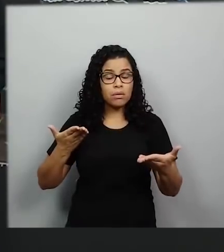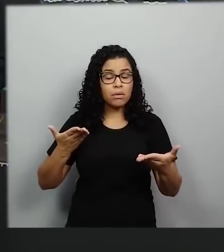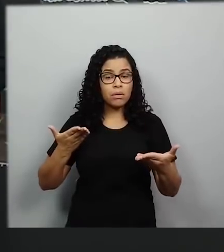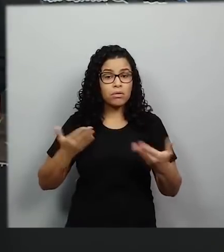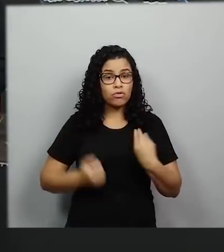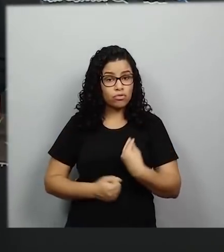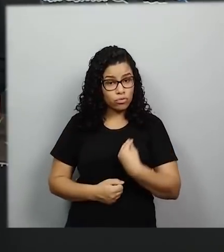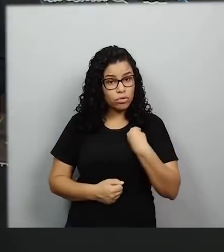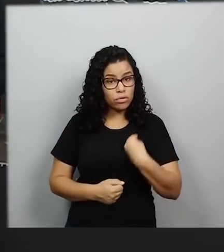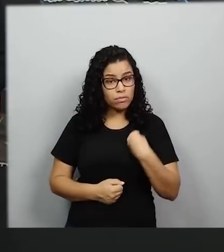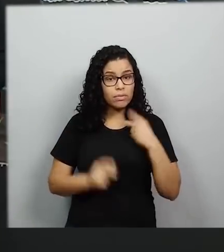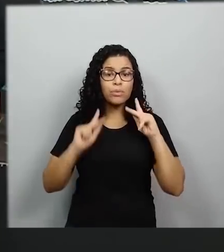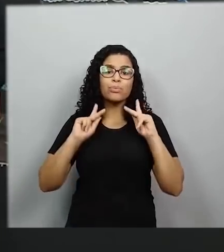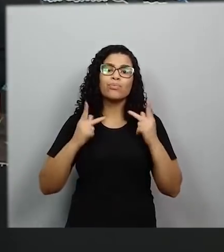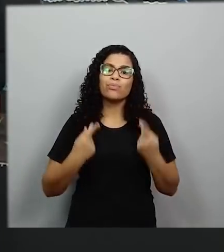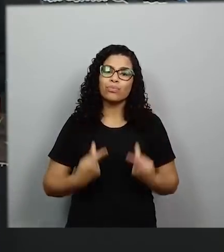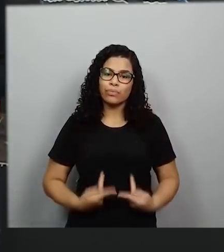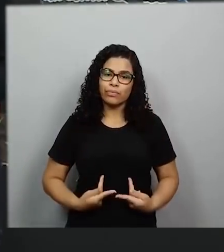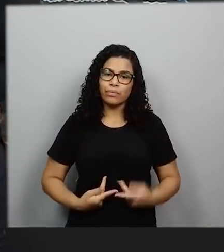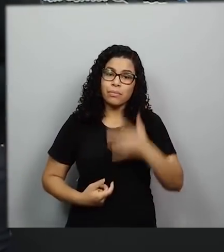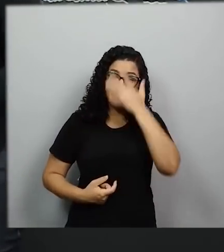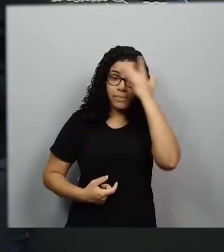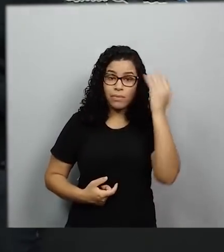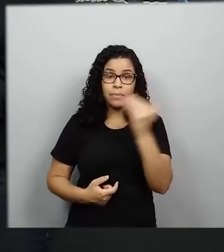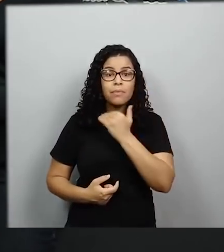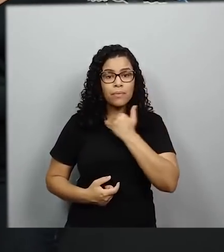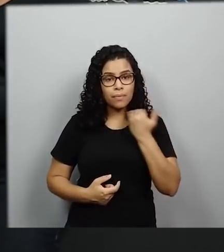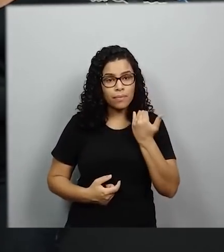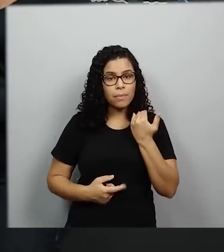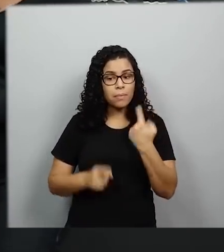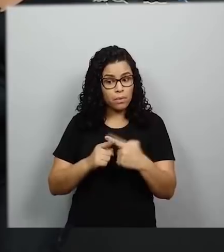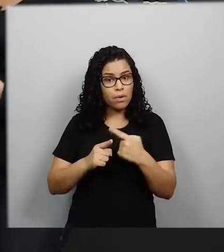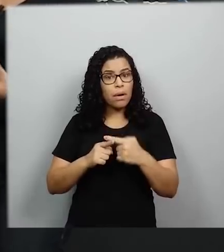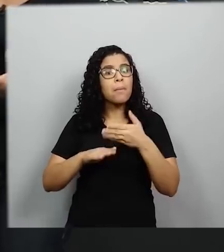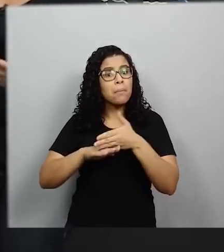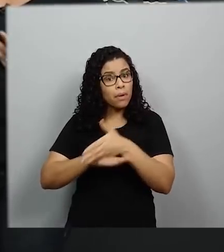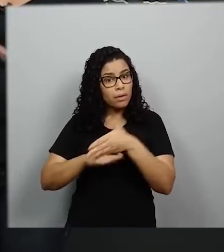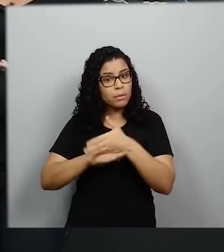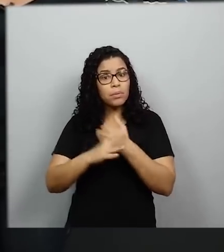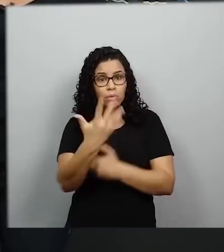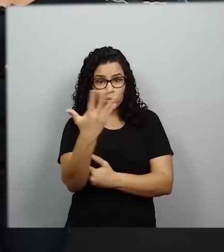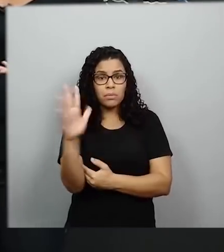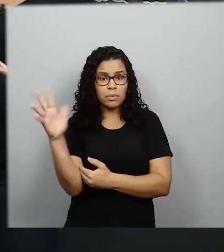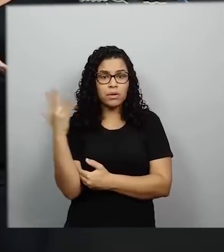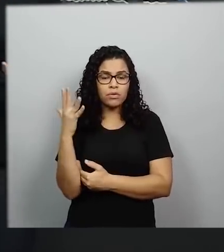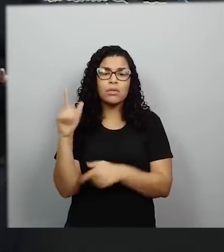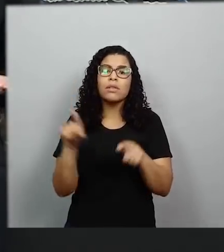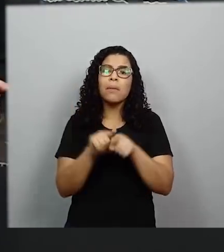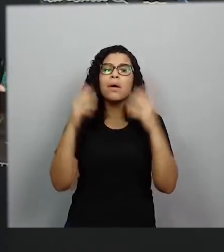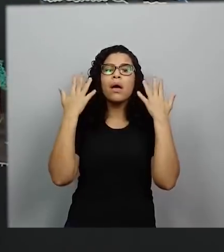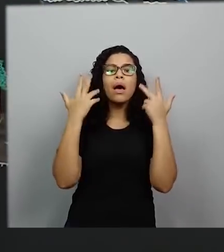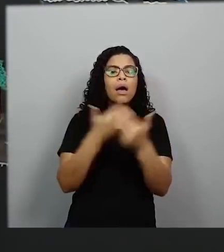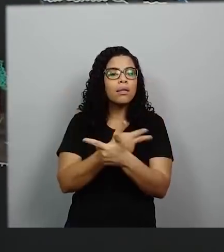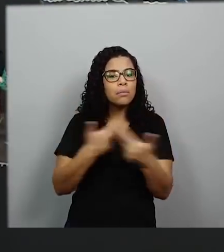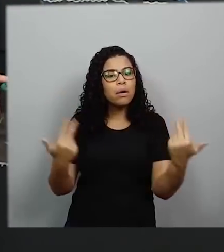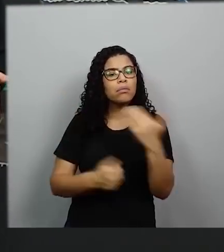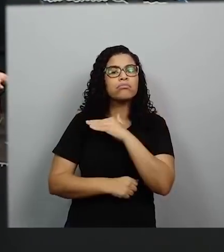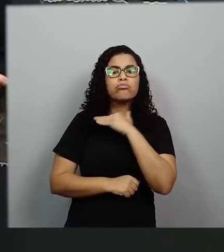fazem parte também do meio ambiente. Perda de vida humanas, perda de vida animal. Então é claro que isso precisa ser